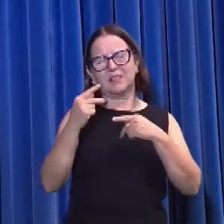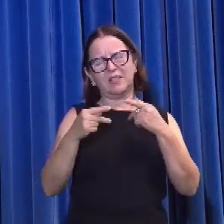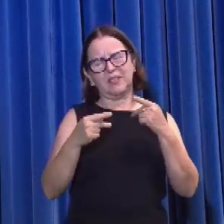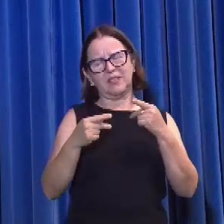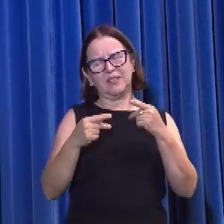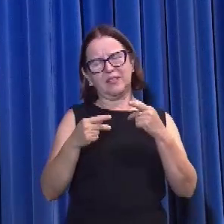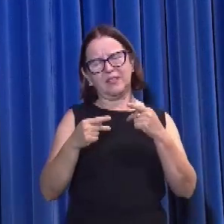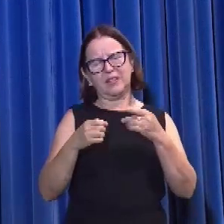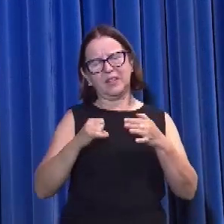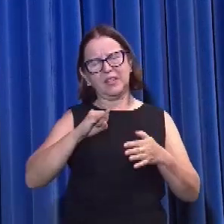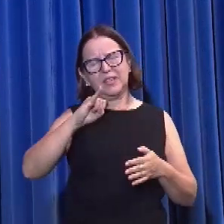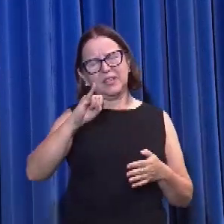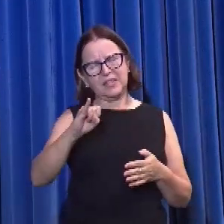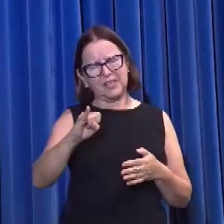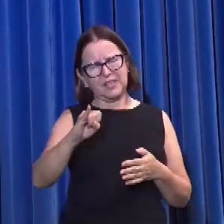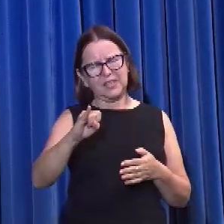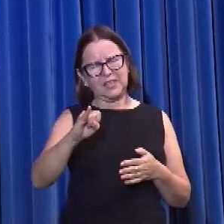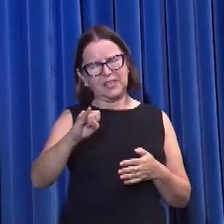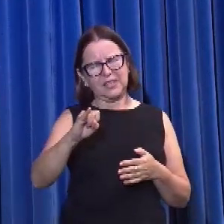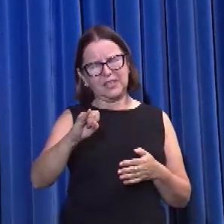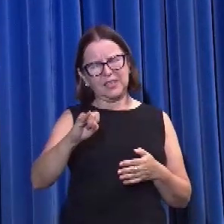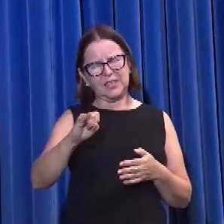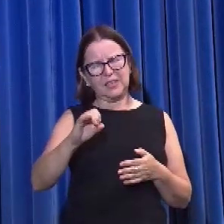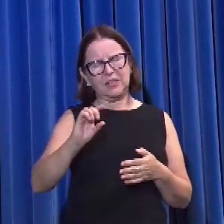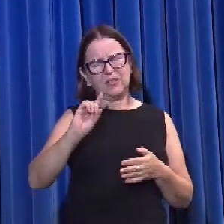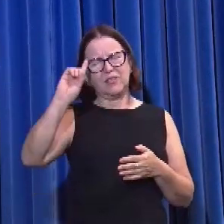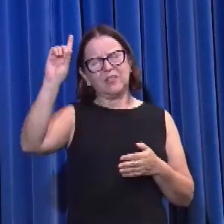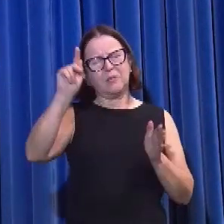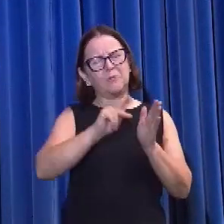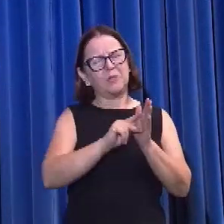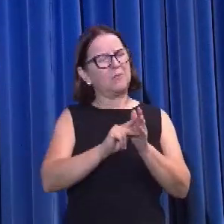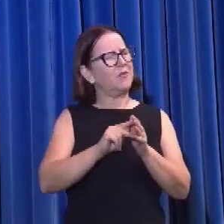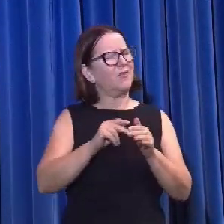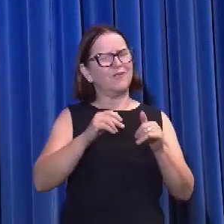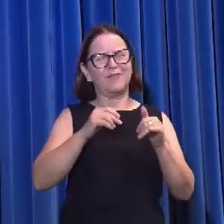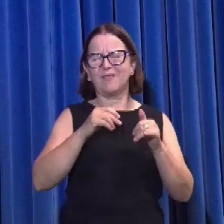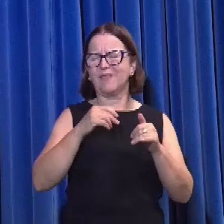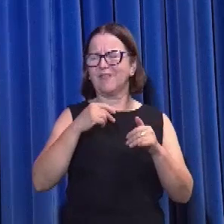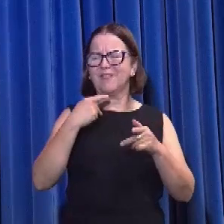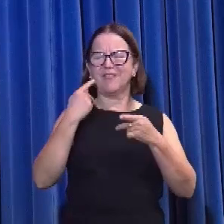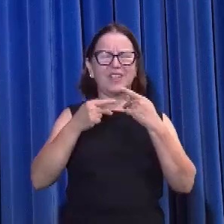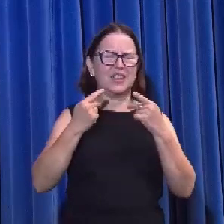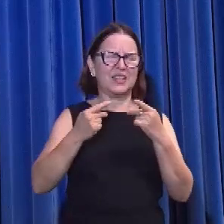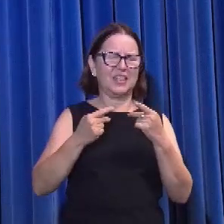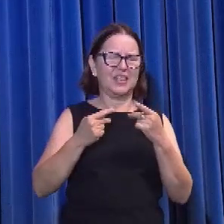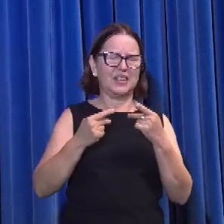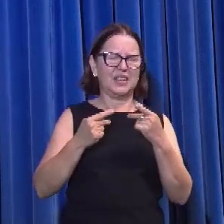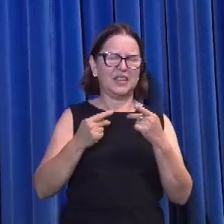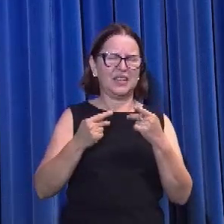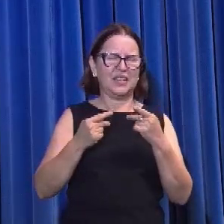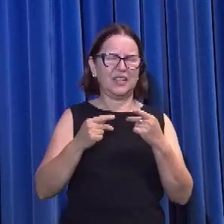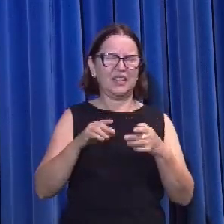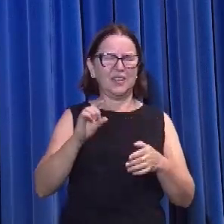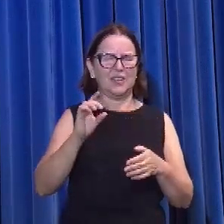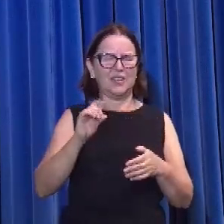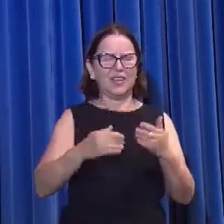se o Senhor mesmo não falar? O que nós podemos dizer se não for pelo Teu